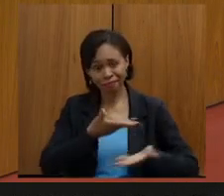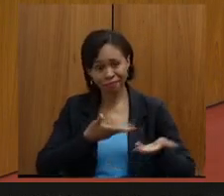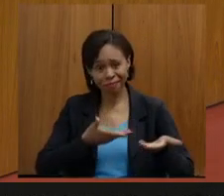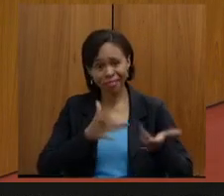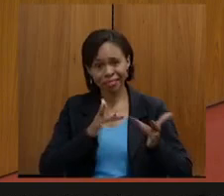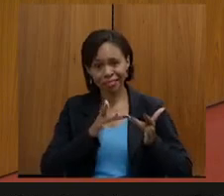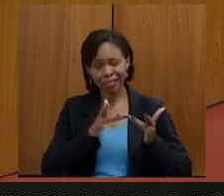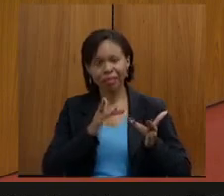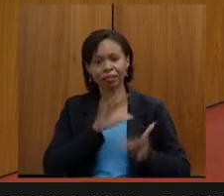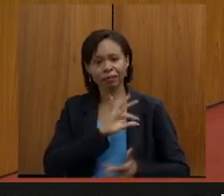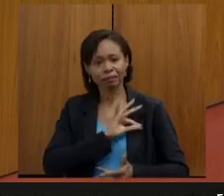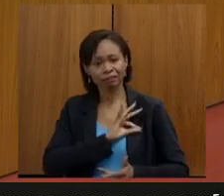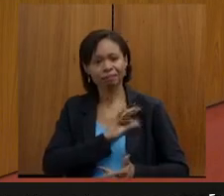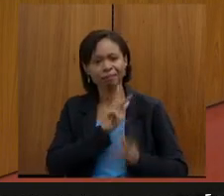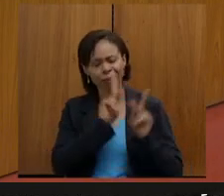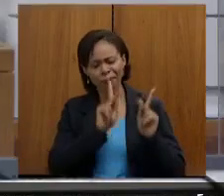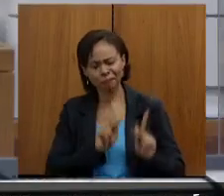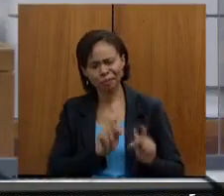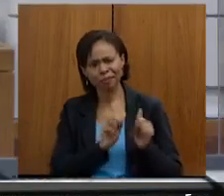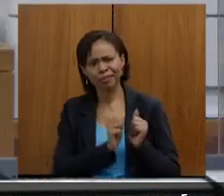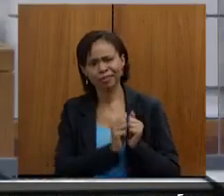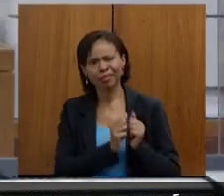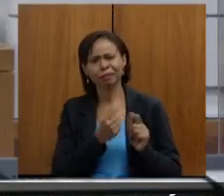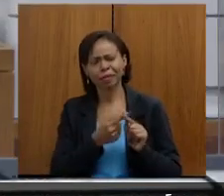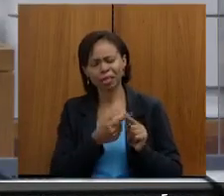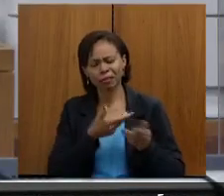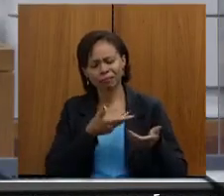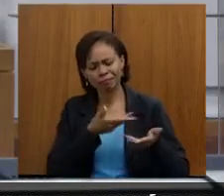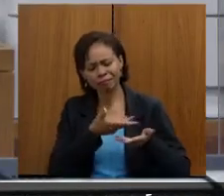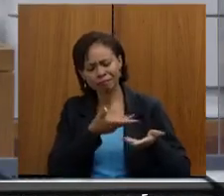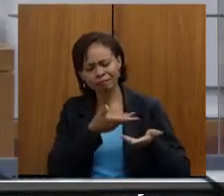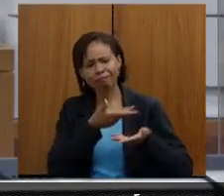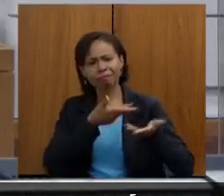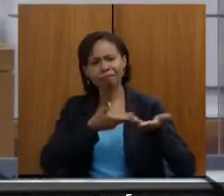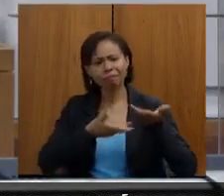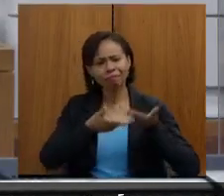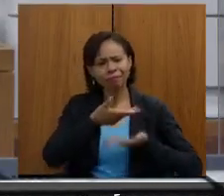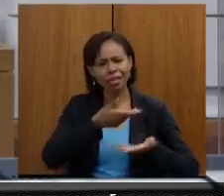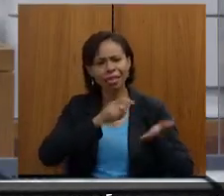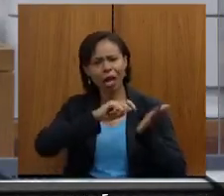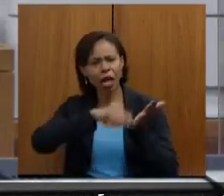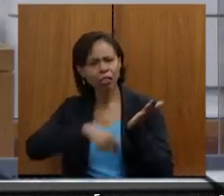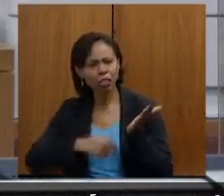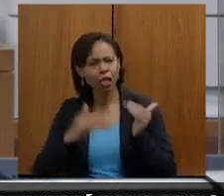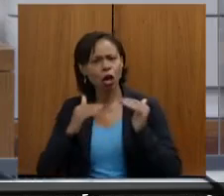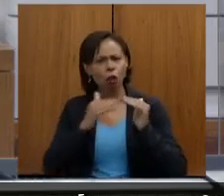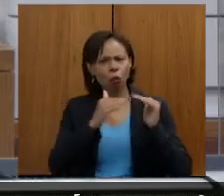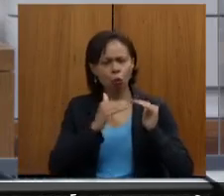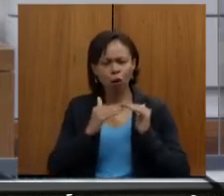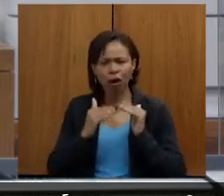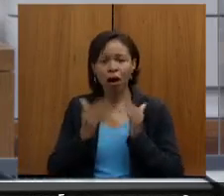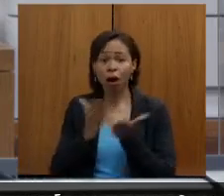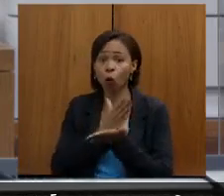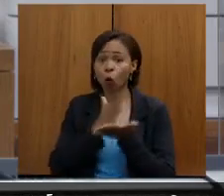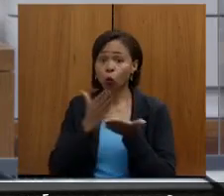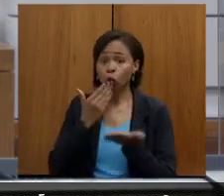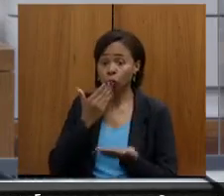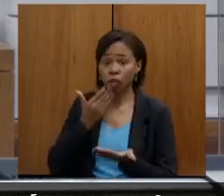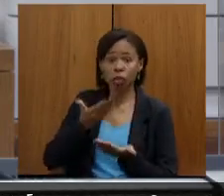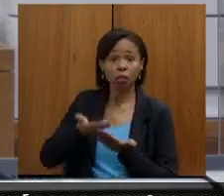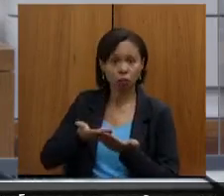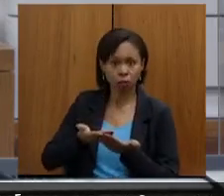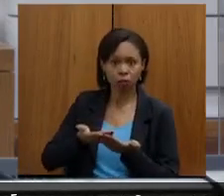bem porque nós vamos assinando junto com ele acompanhando ele aqui alguns requerimentos aqui são